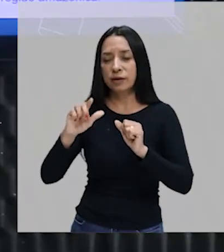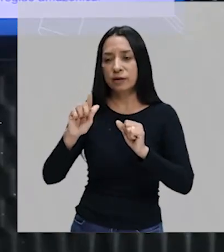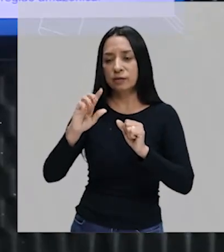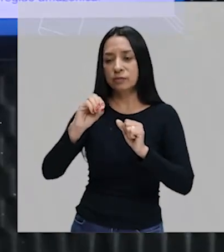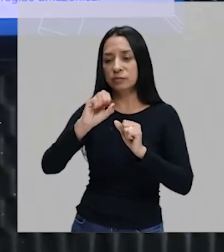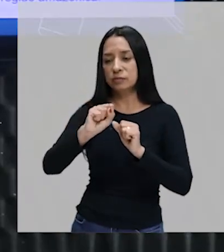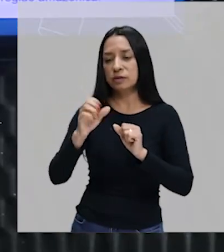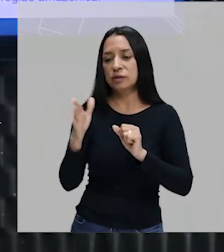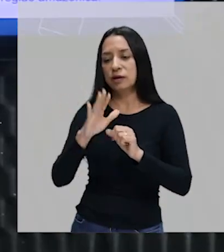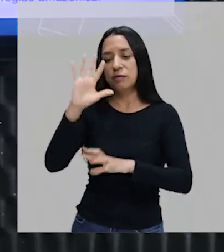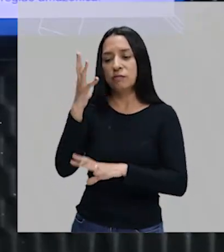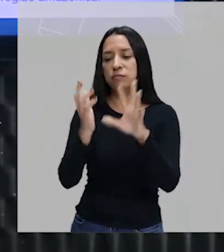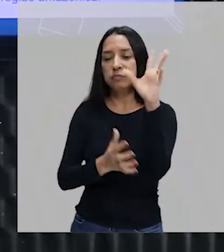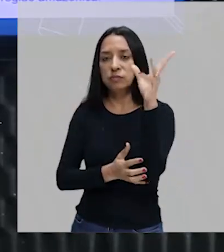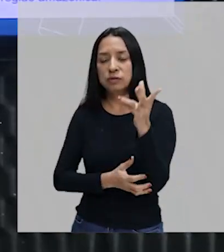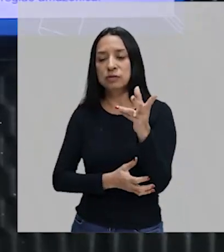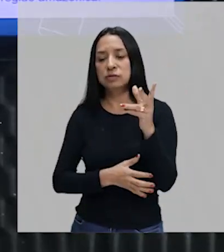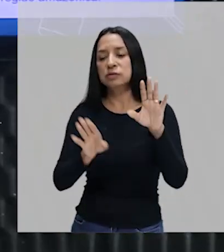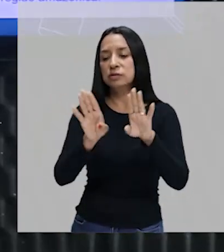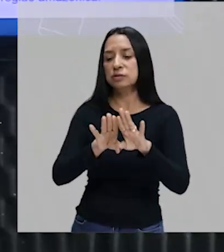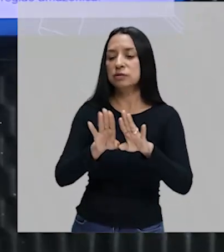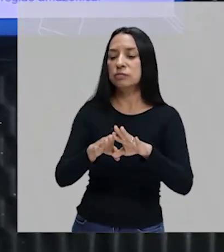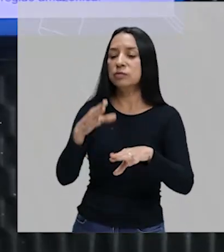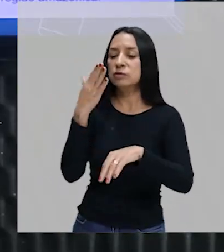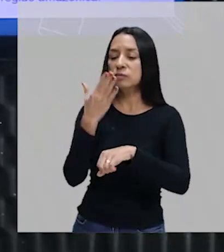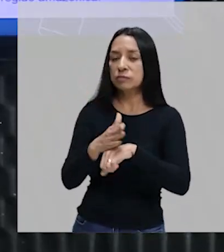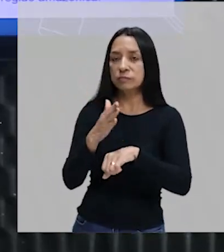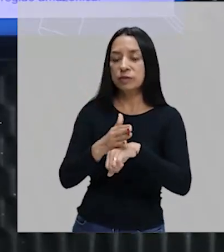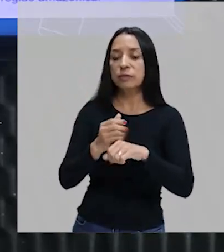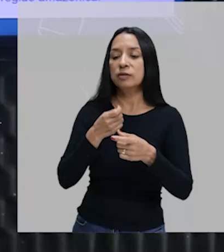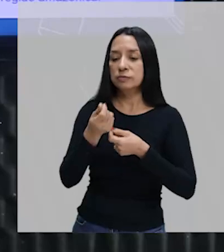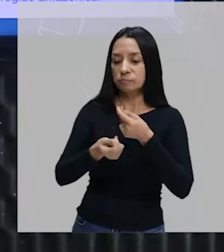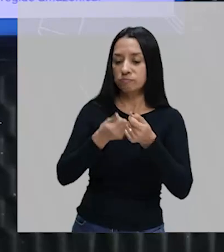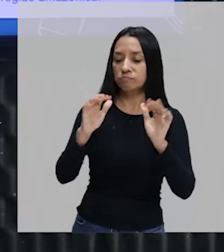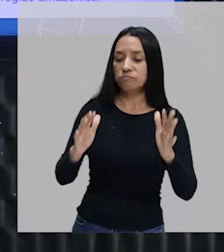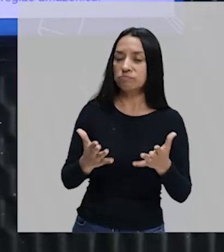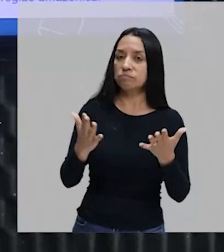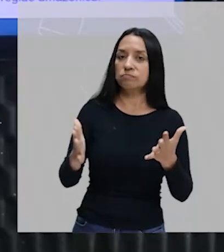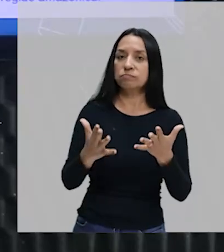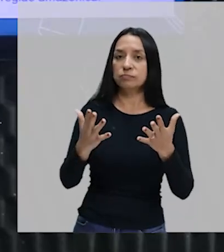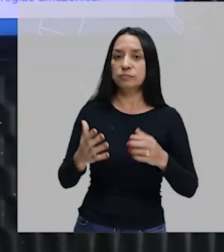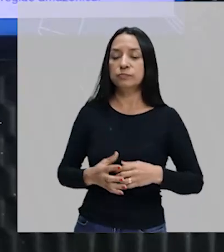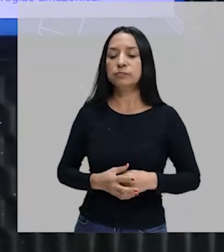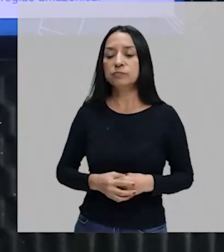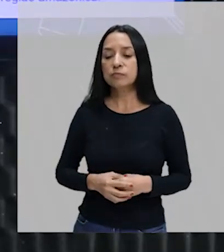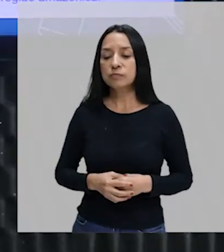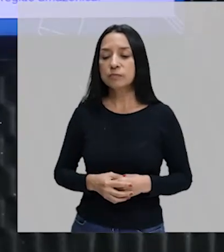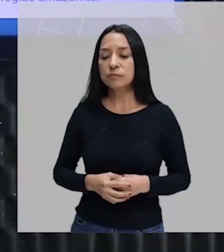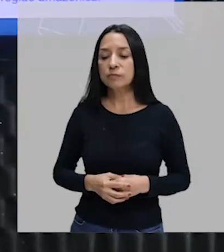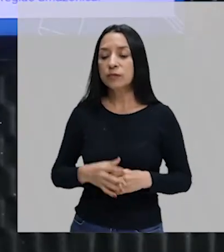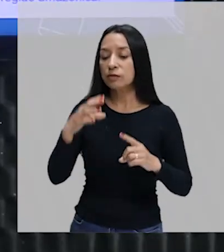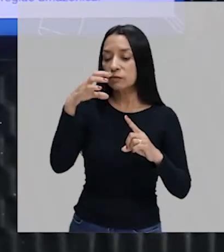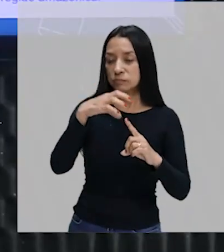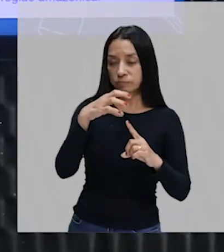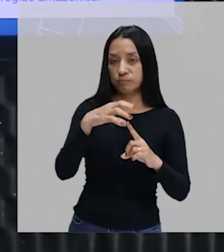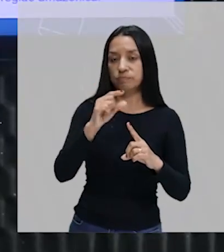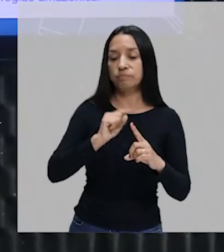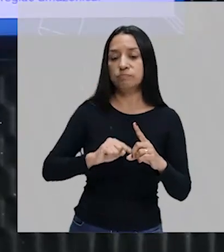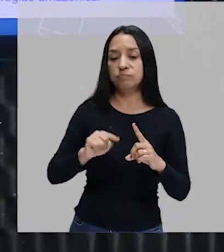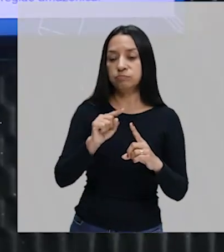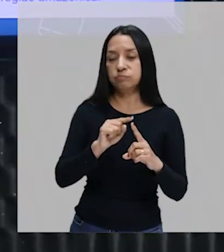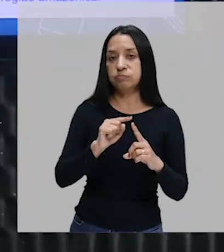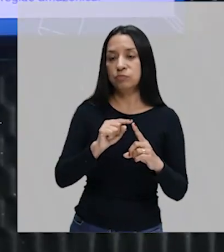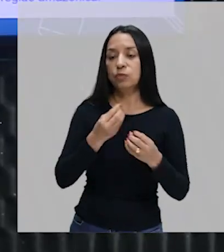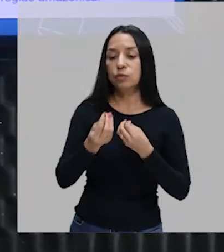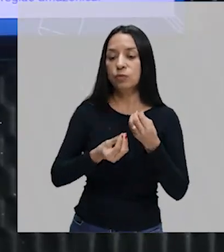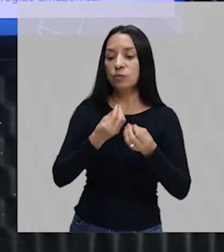extrativismo das drogas, também vai ser uma atividade econômica estimulada pela coroa, como é o caso do